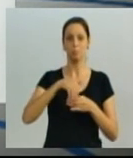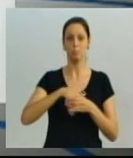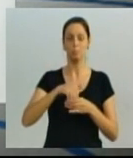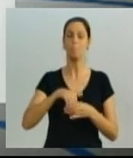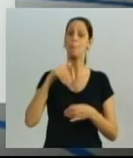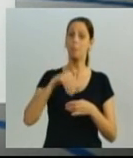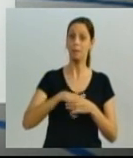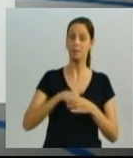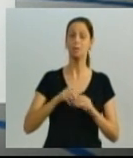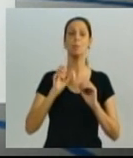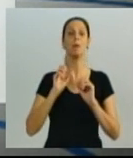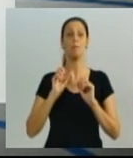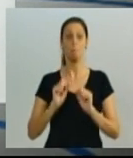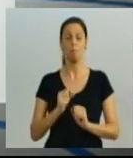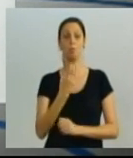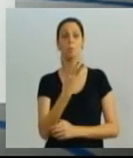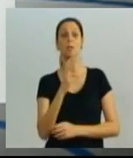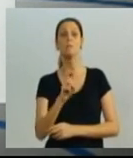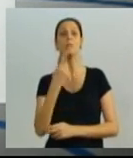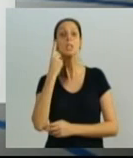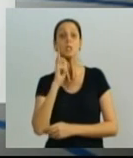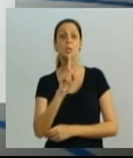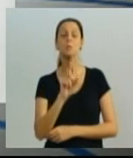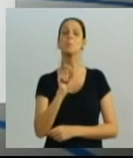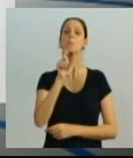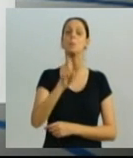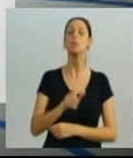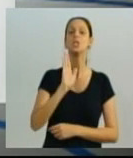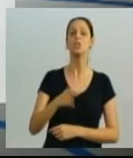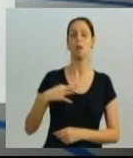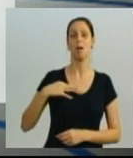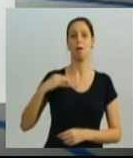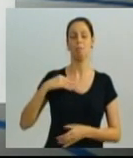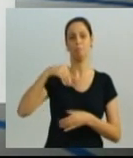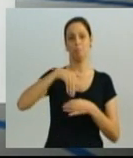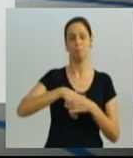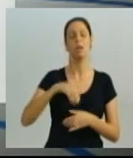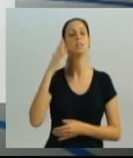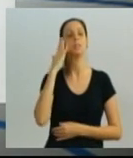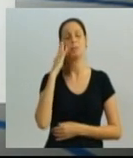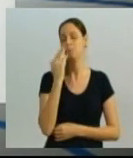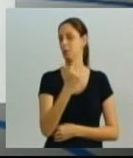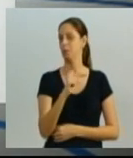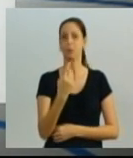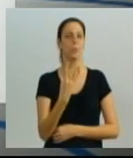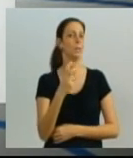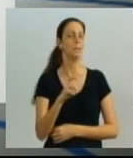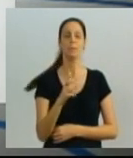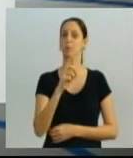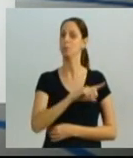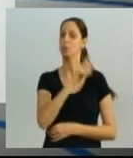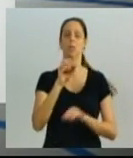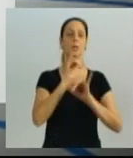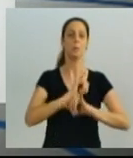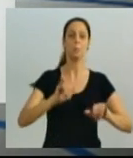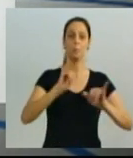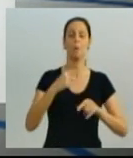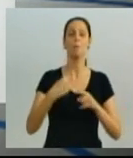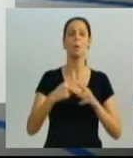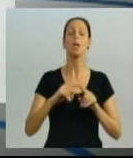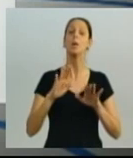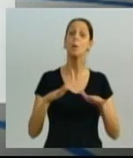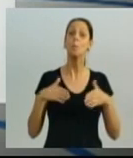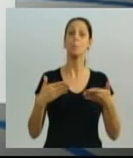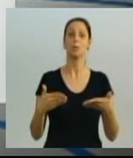propriamente dita é de 45 dias. E quem já foi candidato sabe que não vai ter 45 dias de campanha, porque, a partir do momento